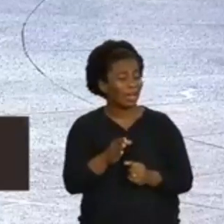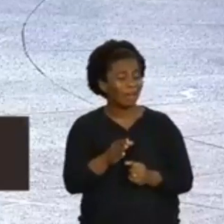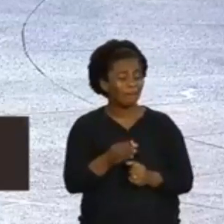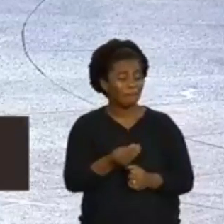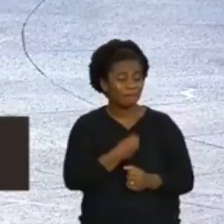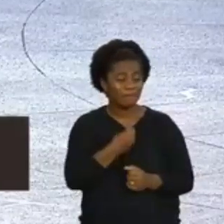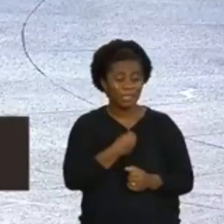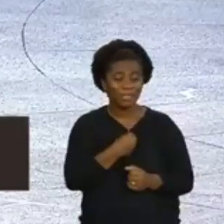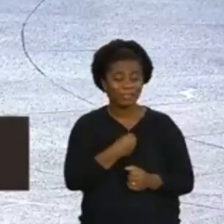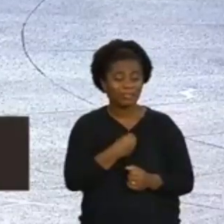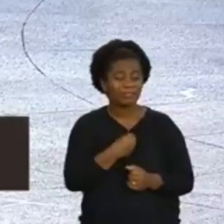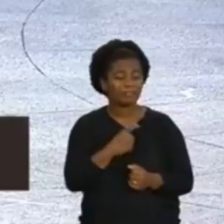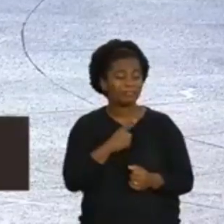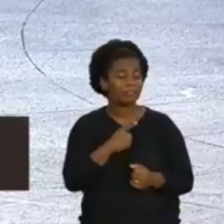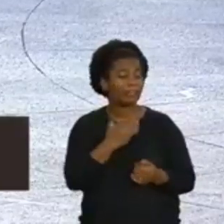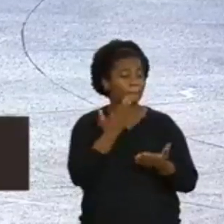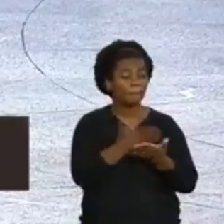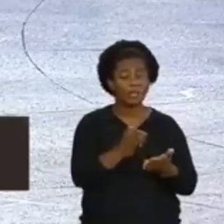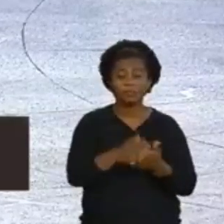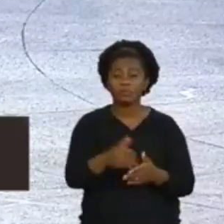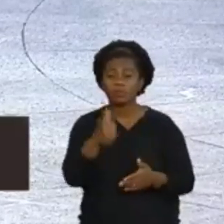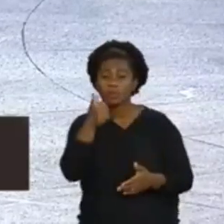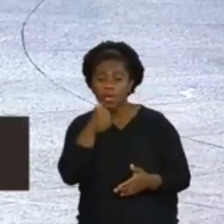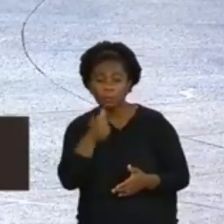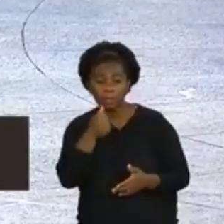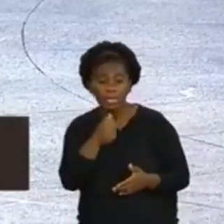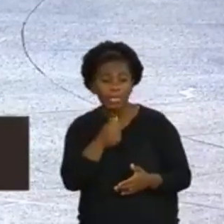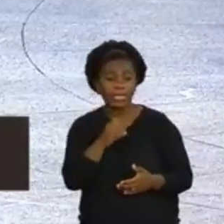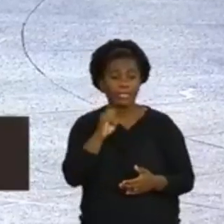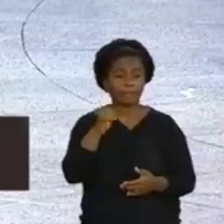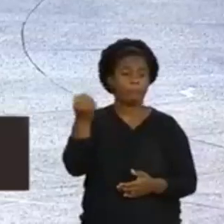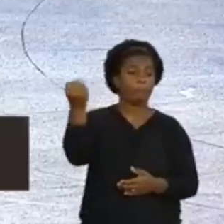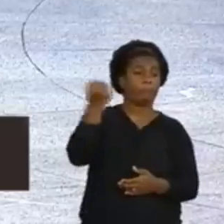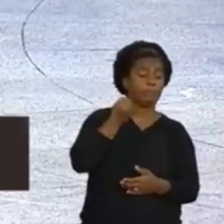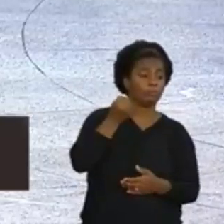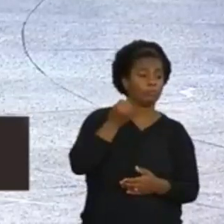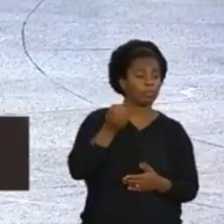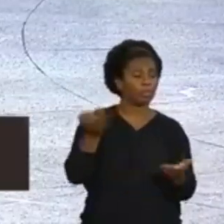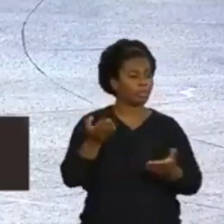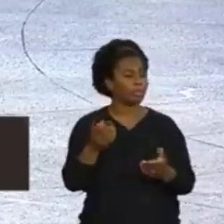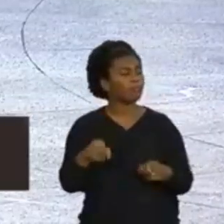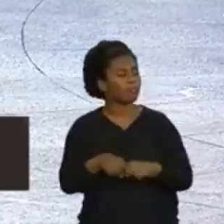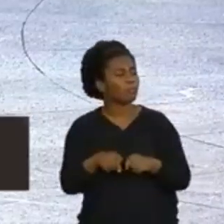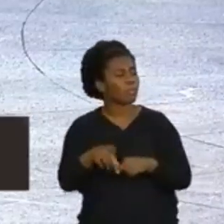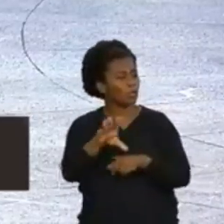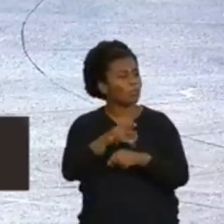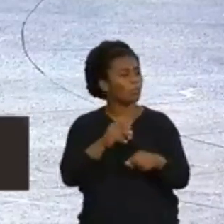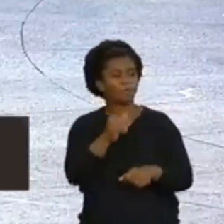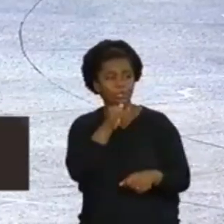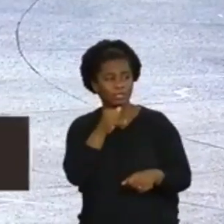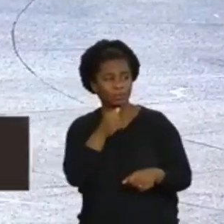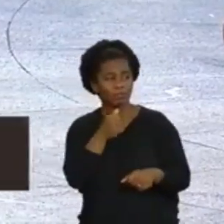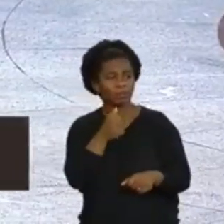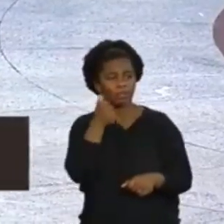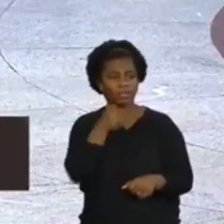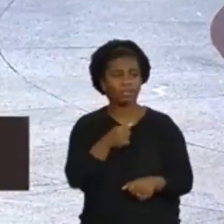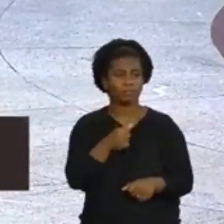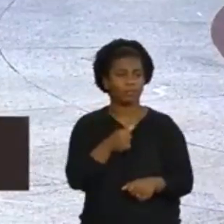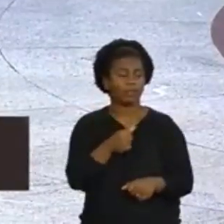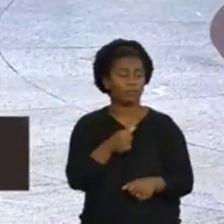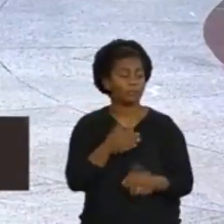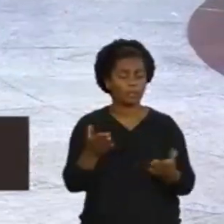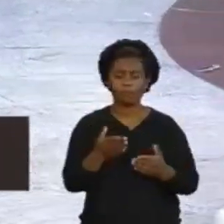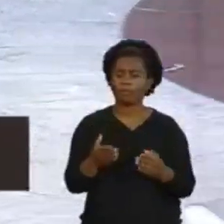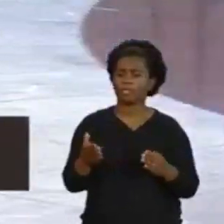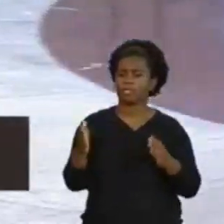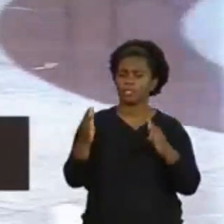perdendo tudo. A mulher dele se suicidou, não aguentou a pressão, e ele ia se suicidar. Agora está na igreja,